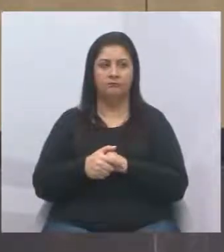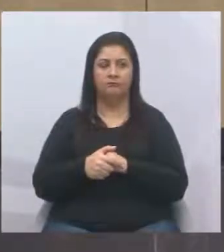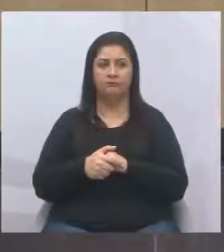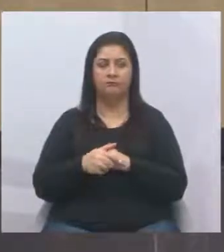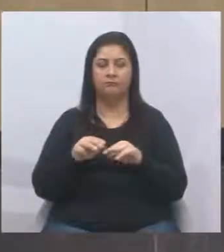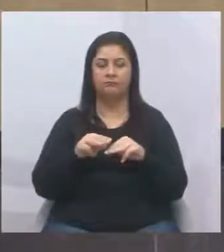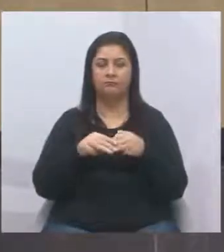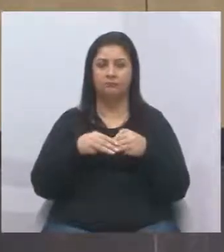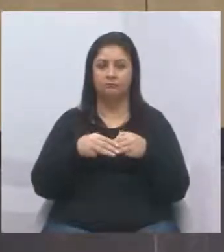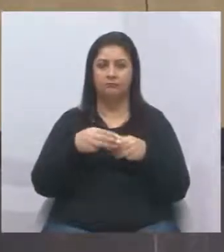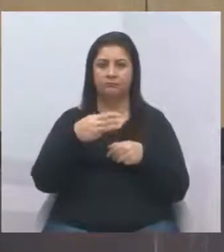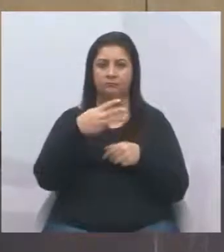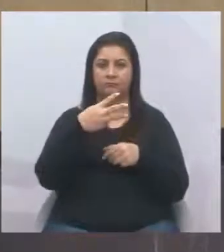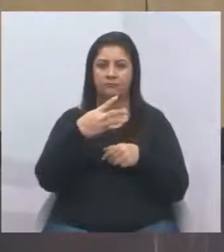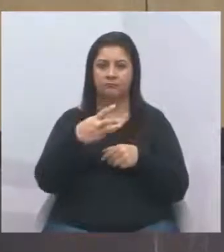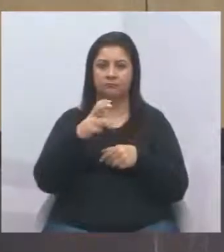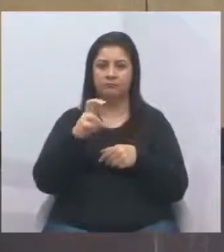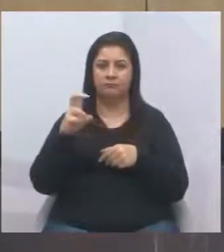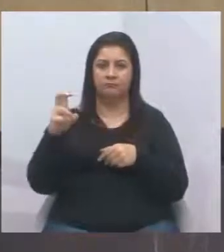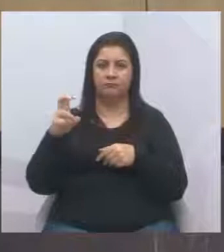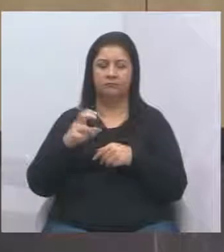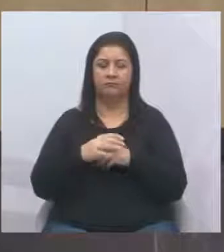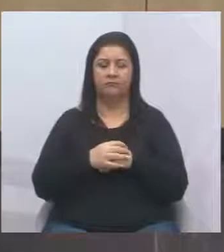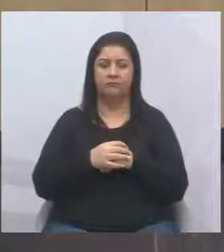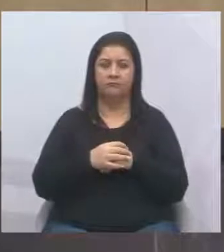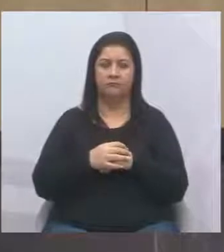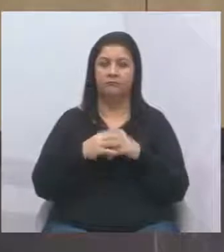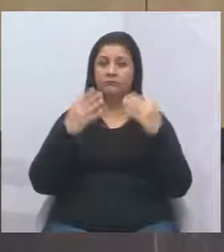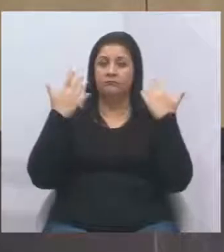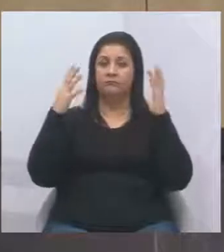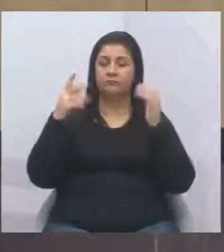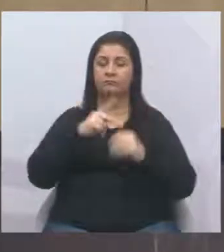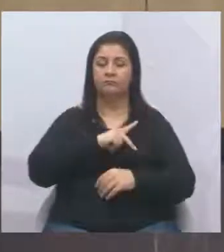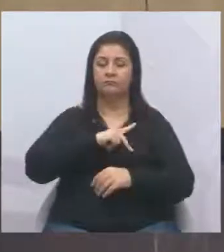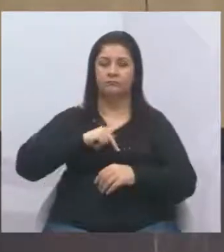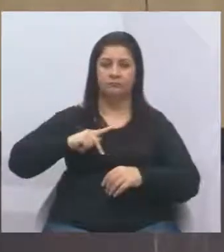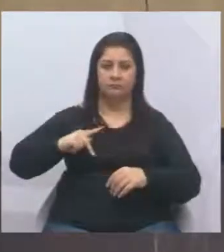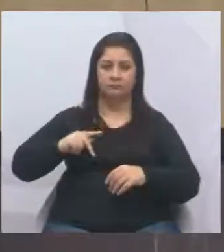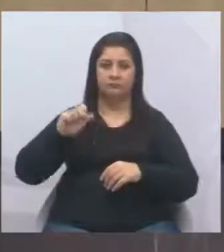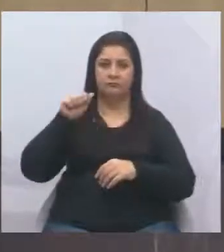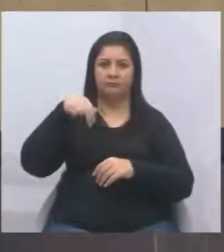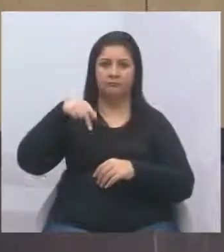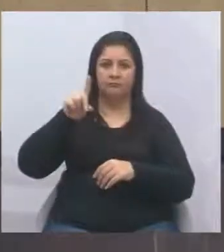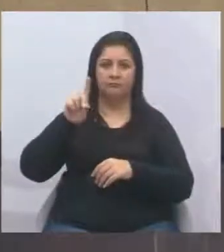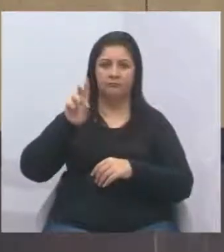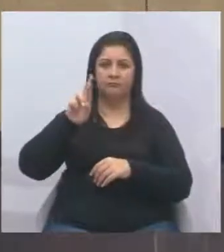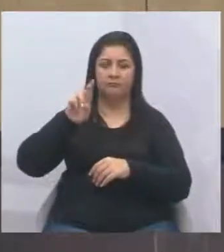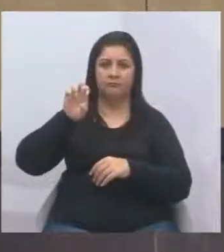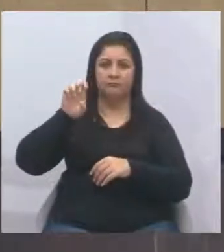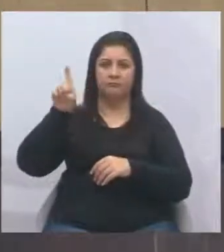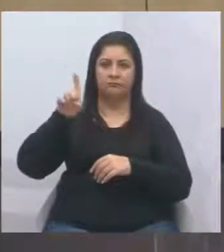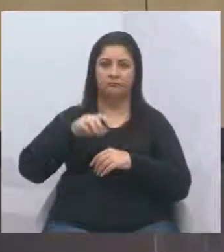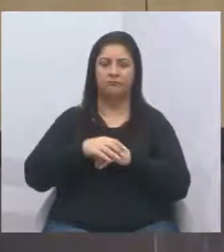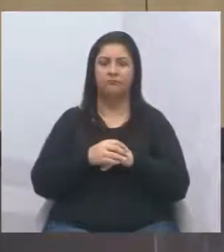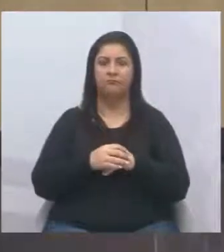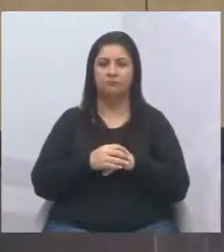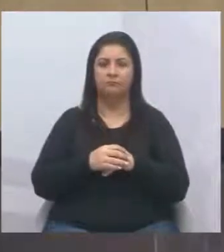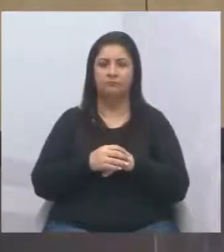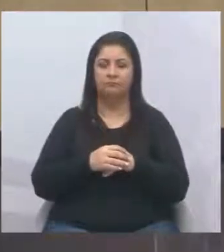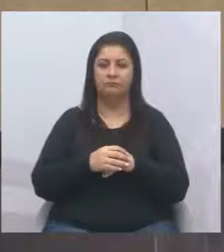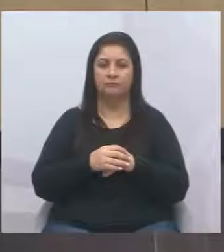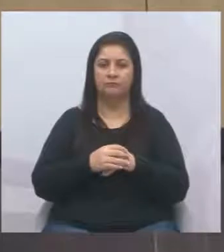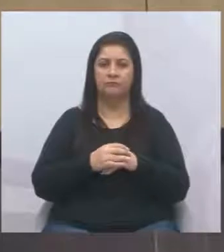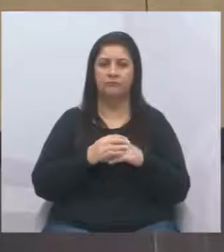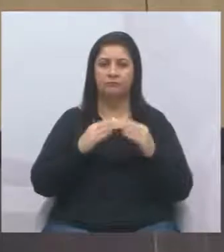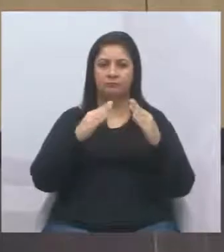Moção 355. Moção congratulatória ao pastor André Roberci, dirigente da congregação do Jardim Nova Esperança,